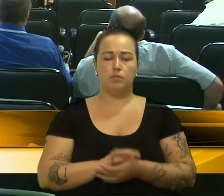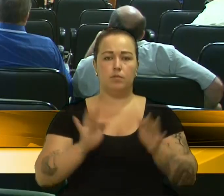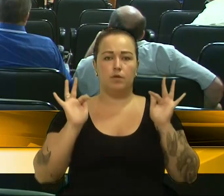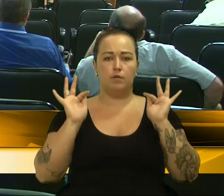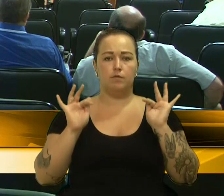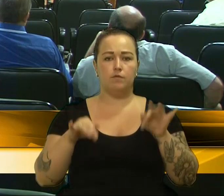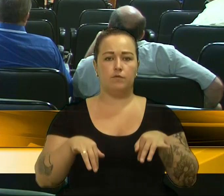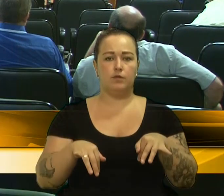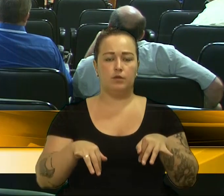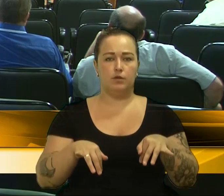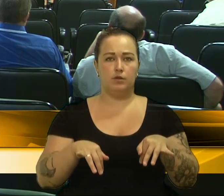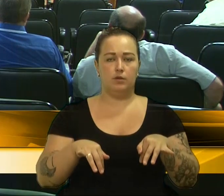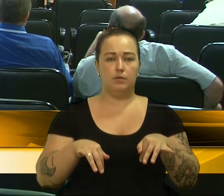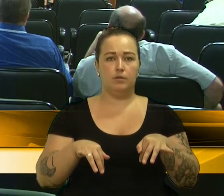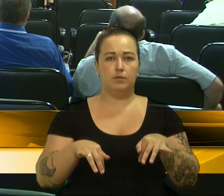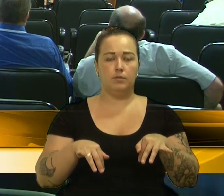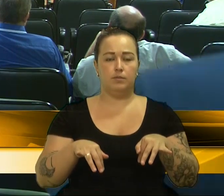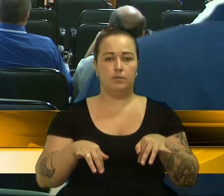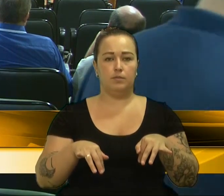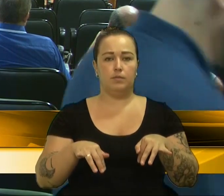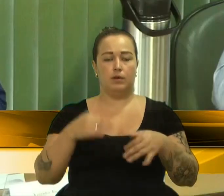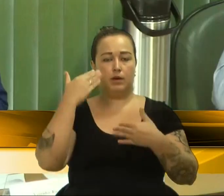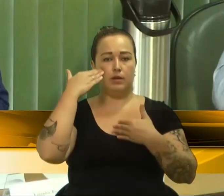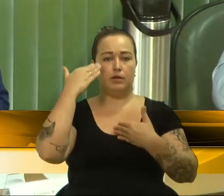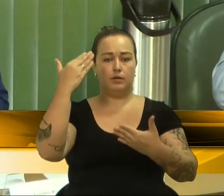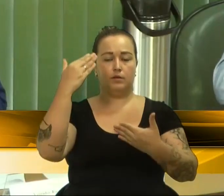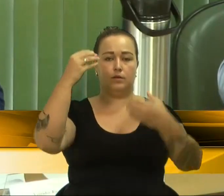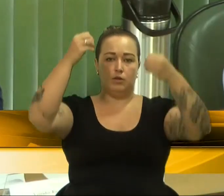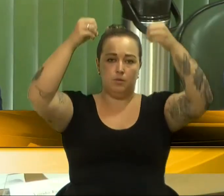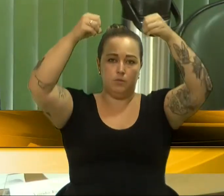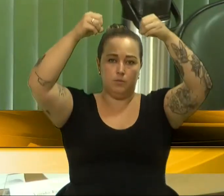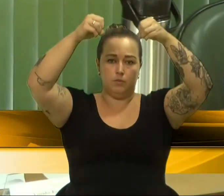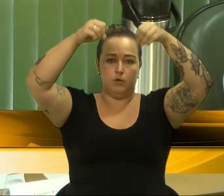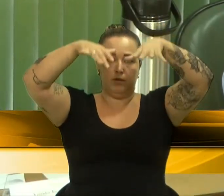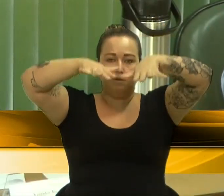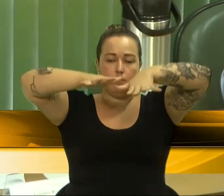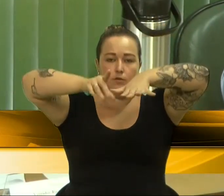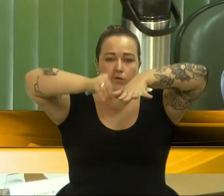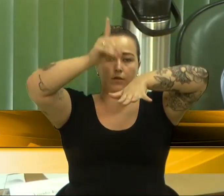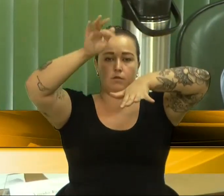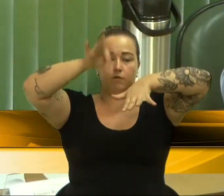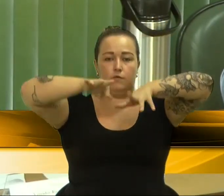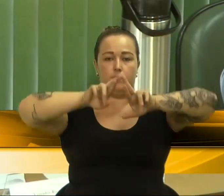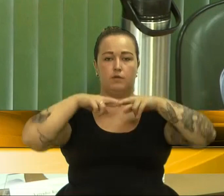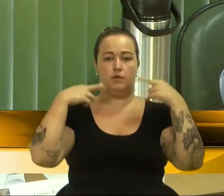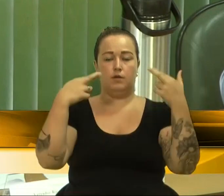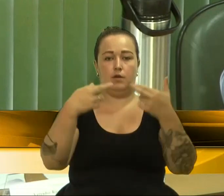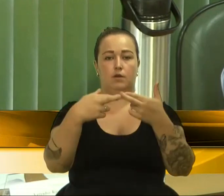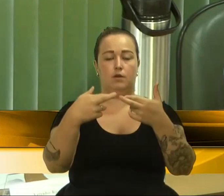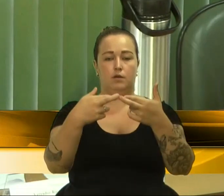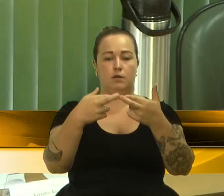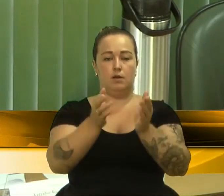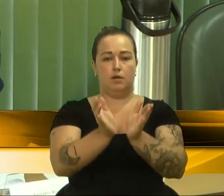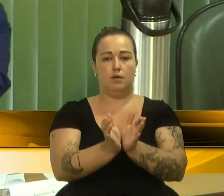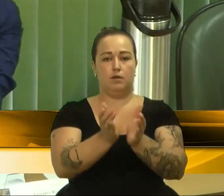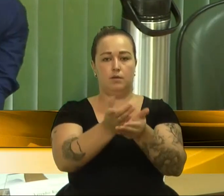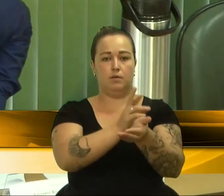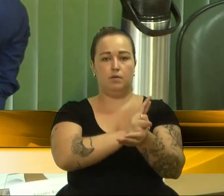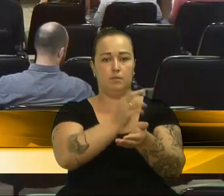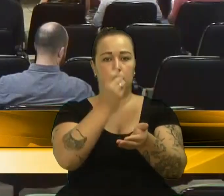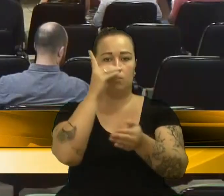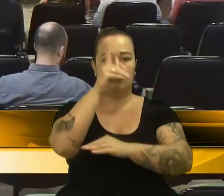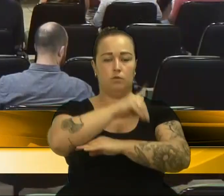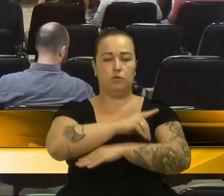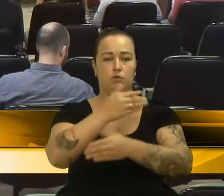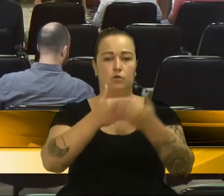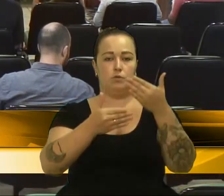Encerrado o espaço do pequeno expediente, agradecendo a proteção de Deus, declaro encerrados os trabalhos da presente sessão. Muito bom dia a